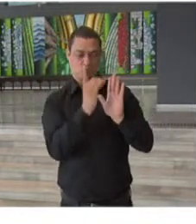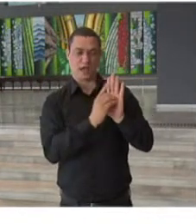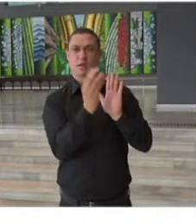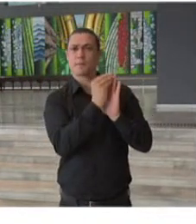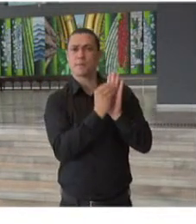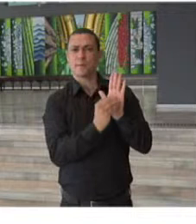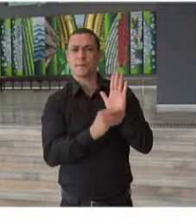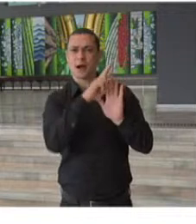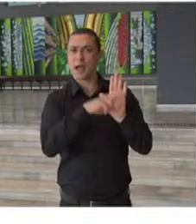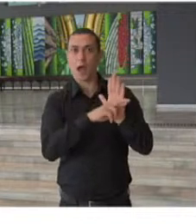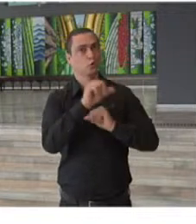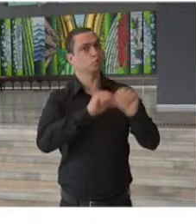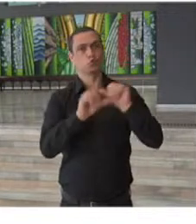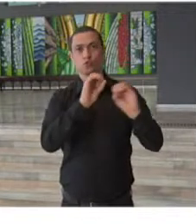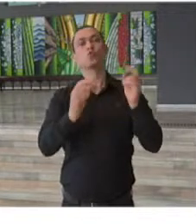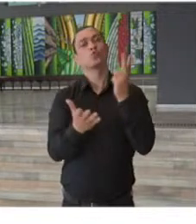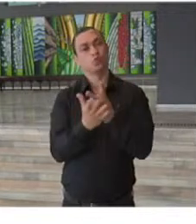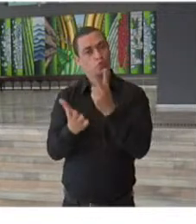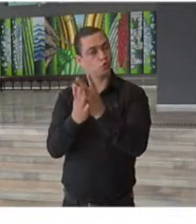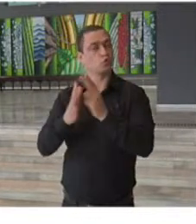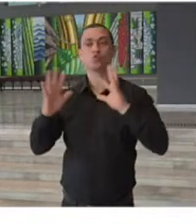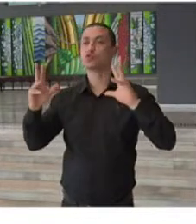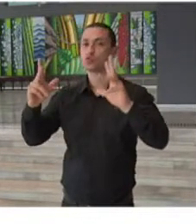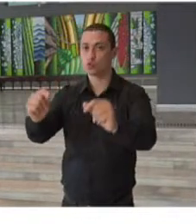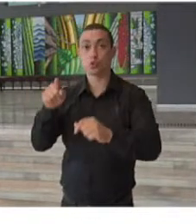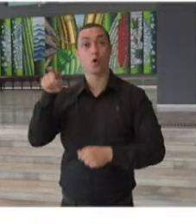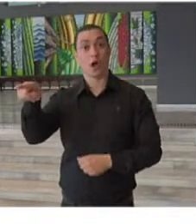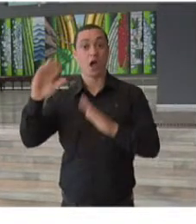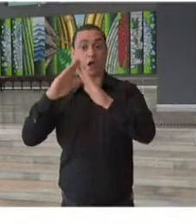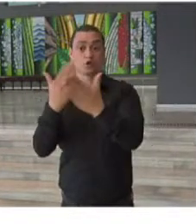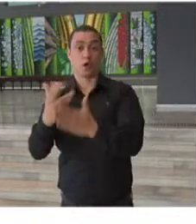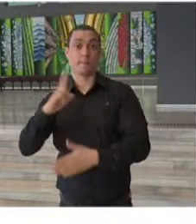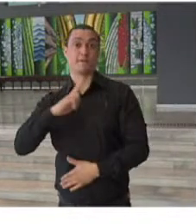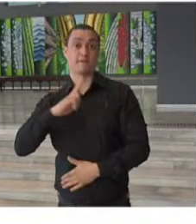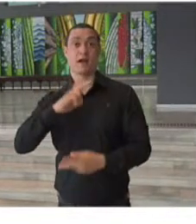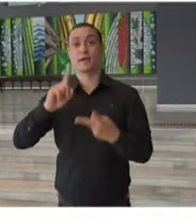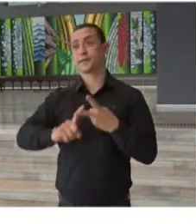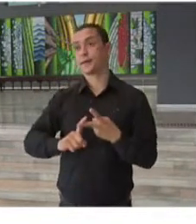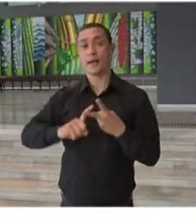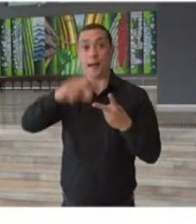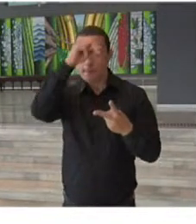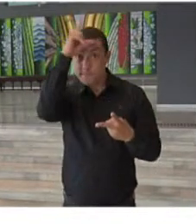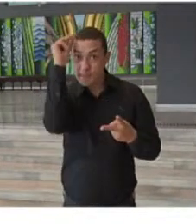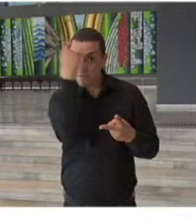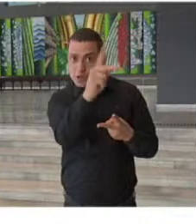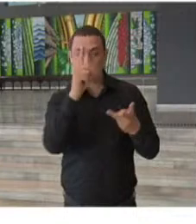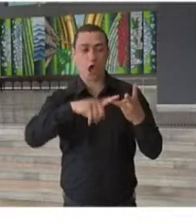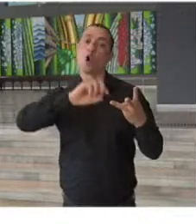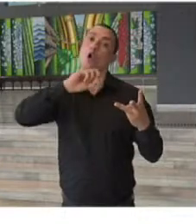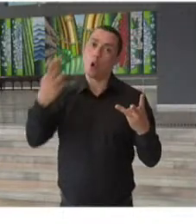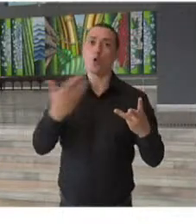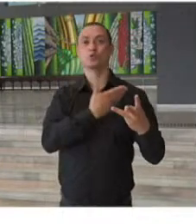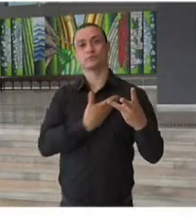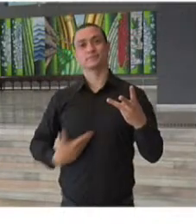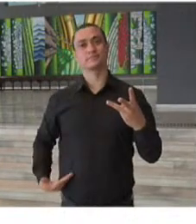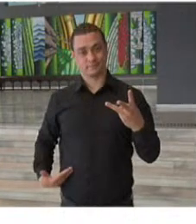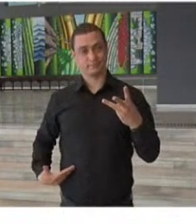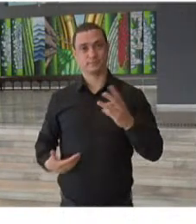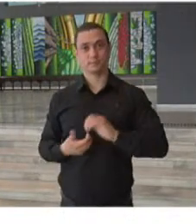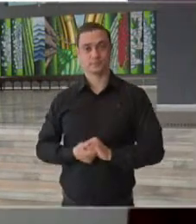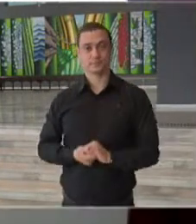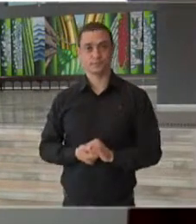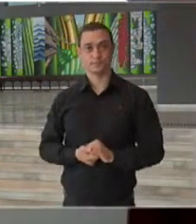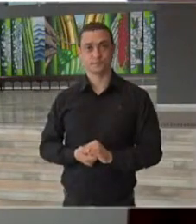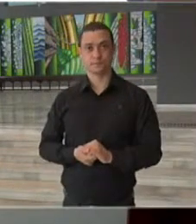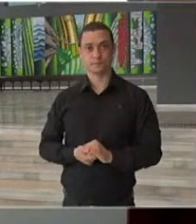estão mantidas como um plano para todas as redes, sejam elas privadas, sejam elas as municipais ou a própria rede estadual.